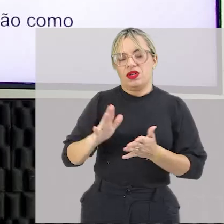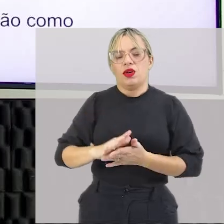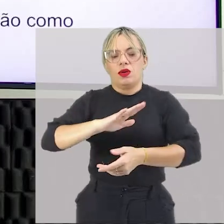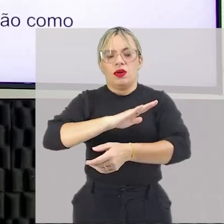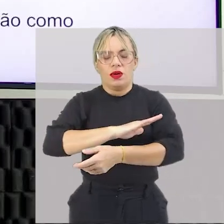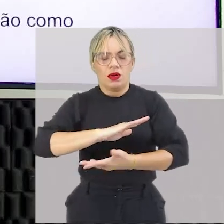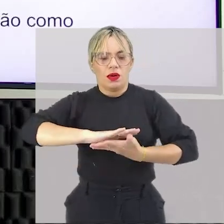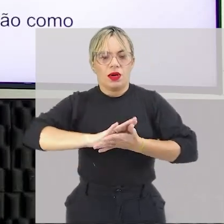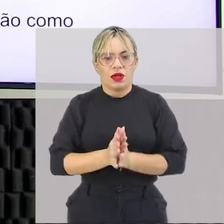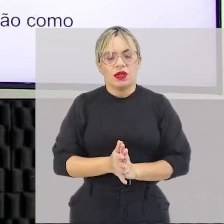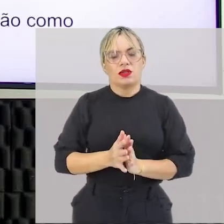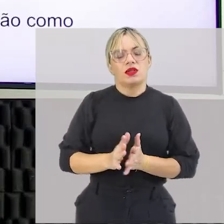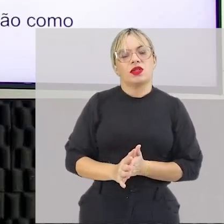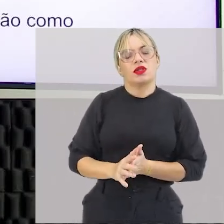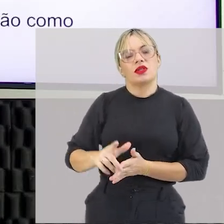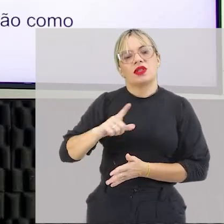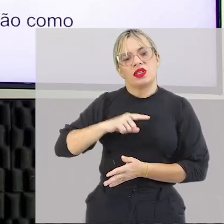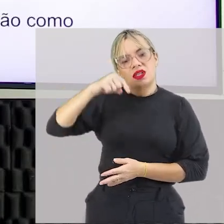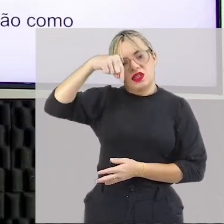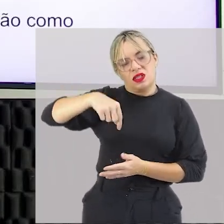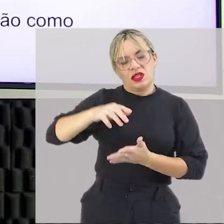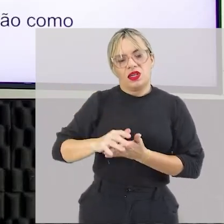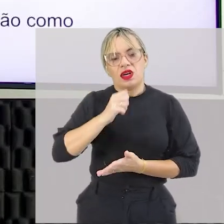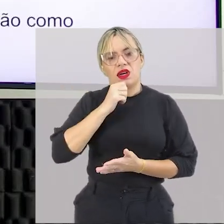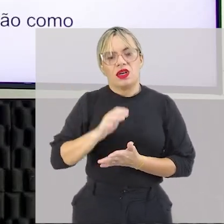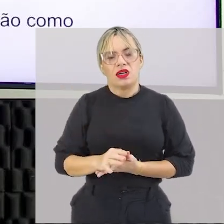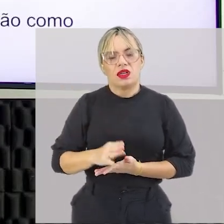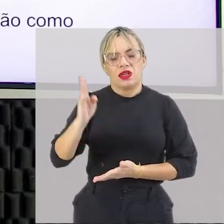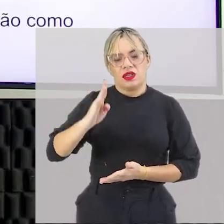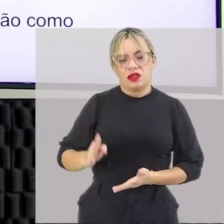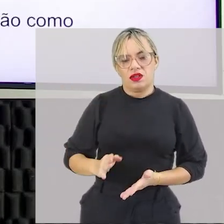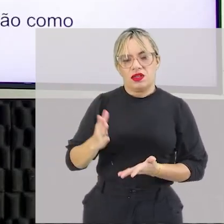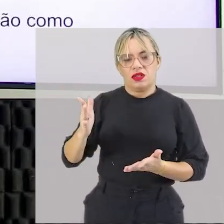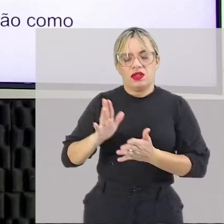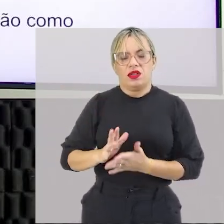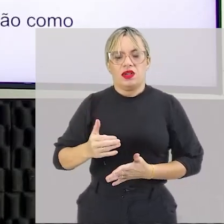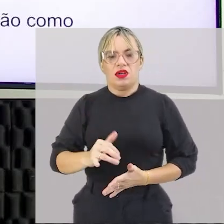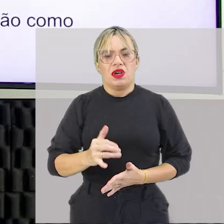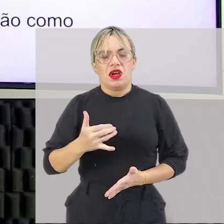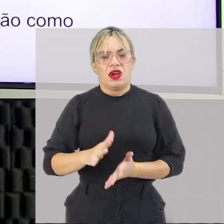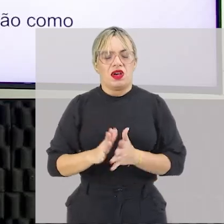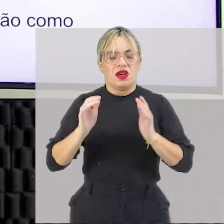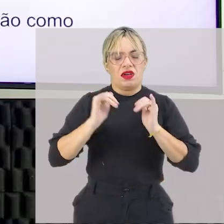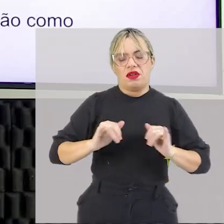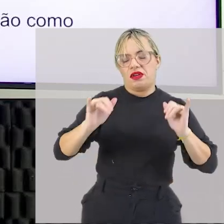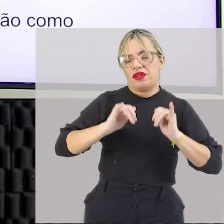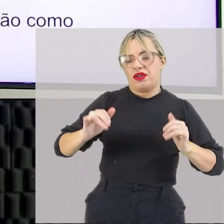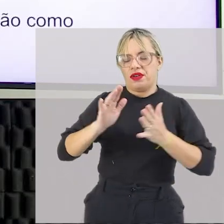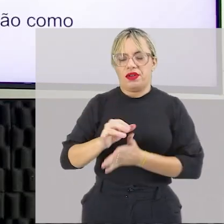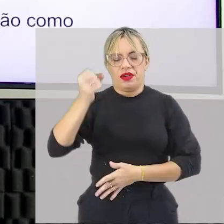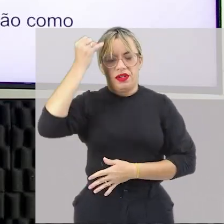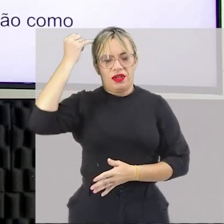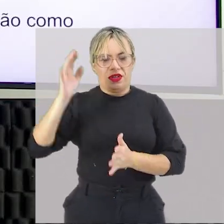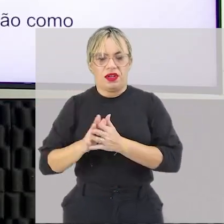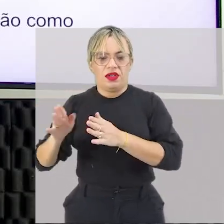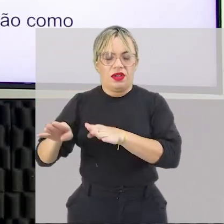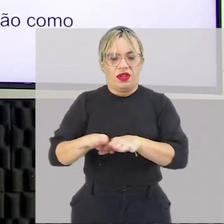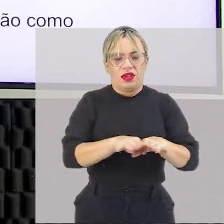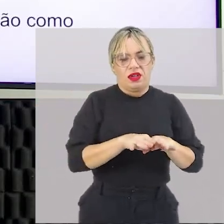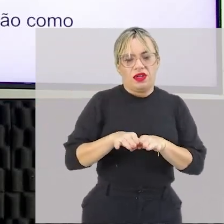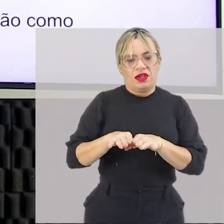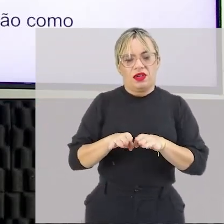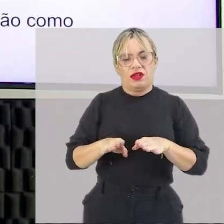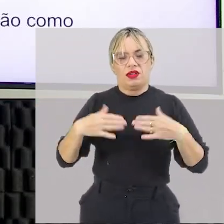existe. Então não é contestar a igualdade, é contestar a narrativa sobre a igualdade, a ideia da igualdade que é pregada, ou que